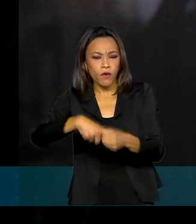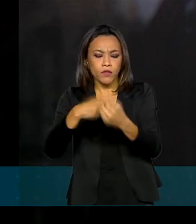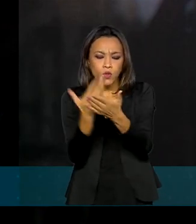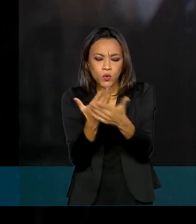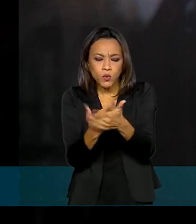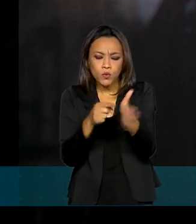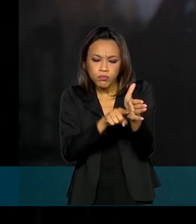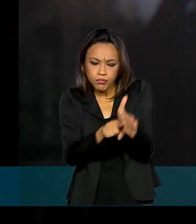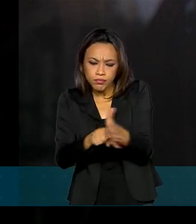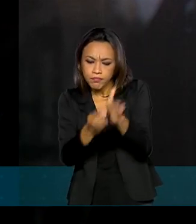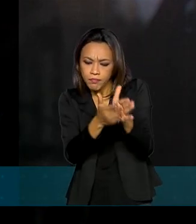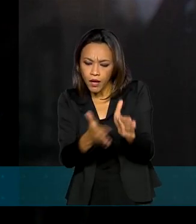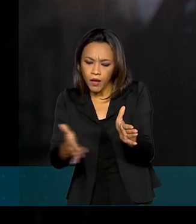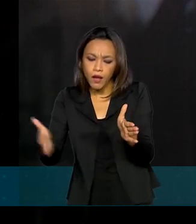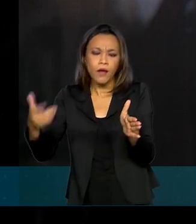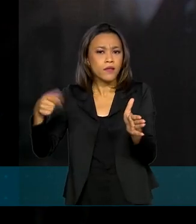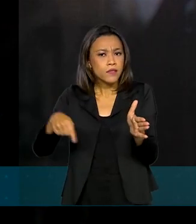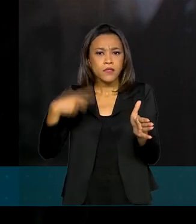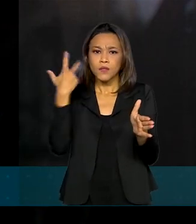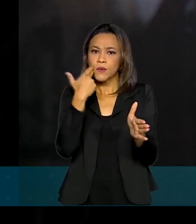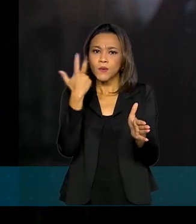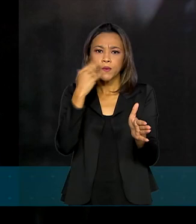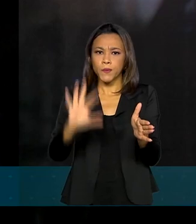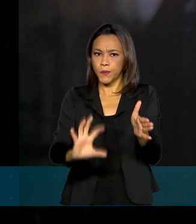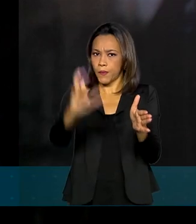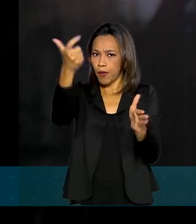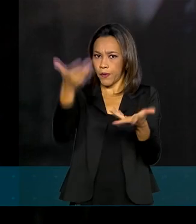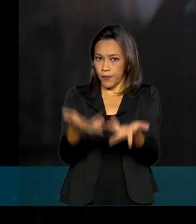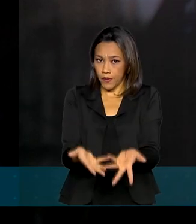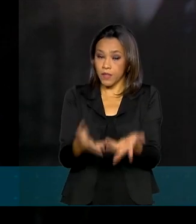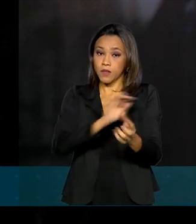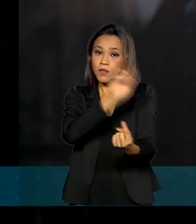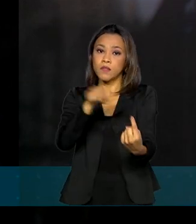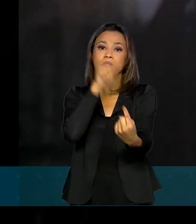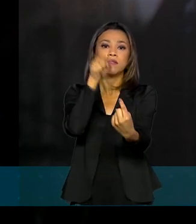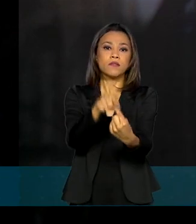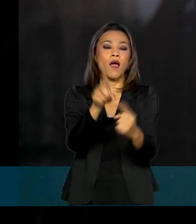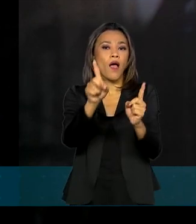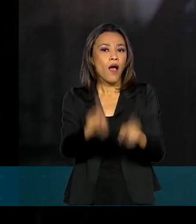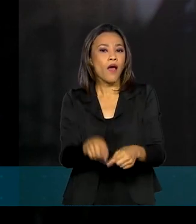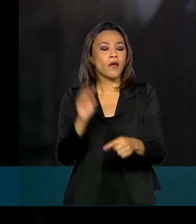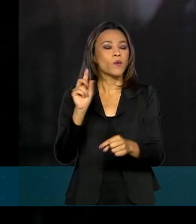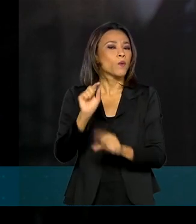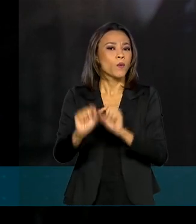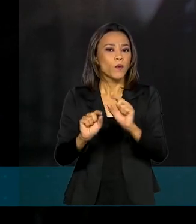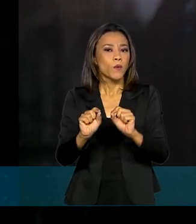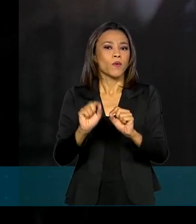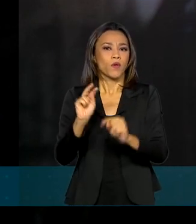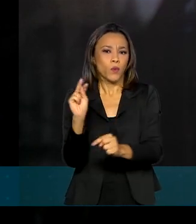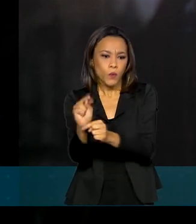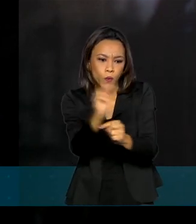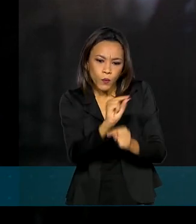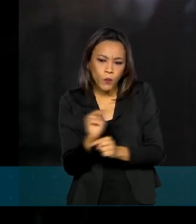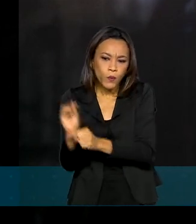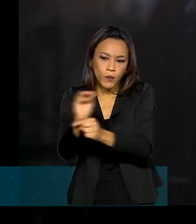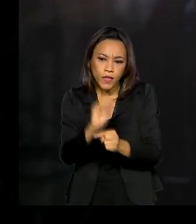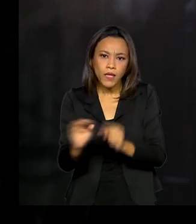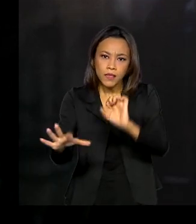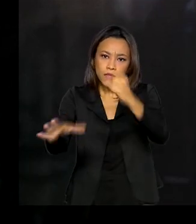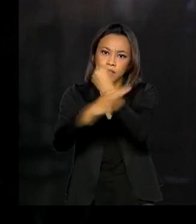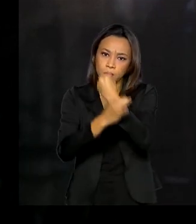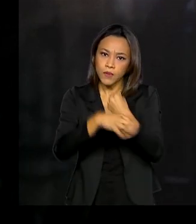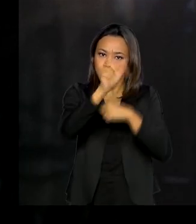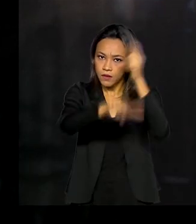clínicos são eventos comuns em pesquisa clínica e o objetivo é preservar a segurança dos voluntários do